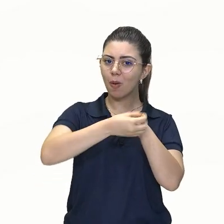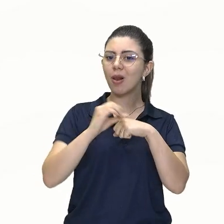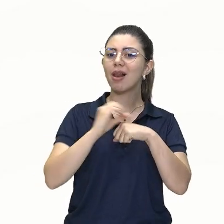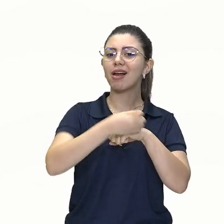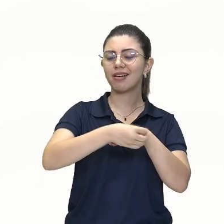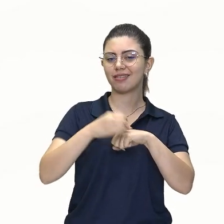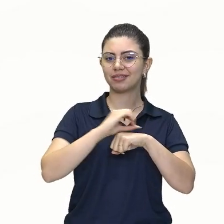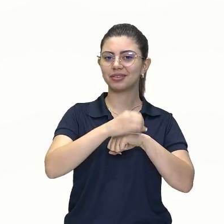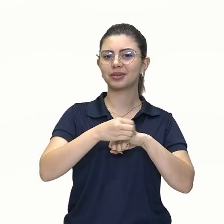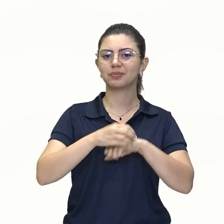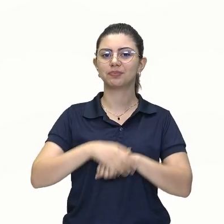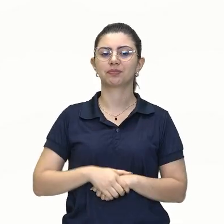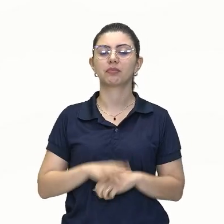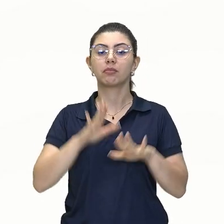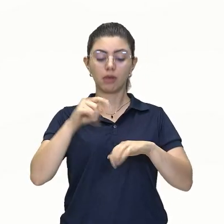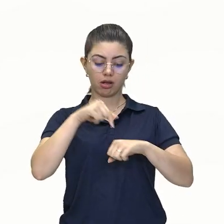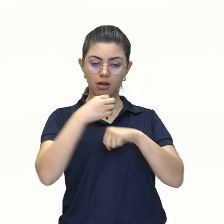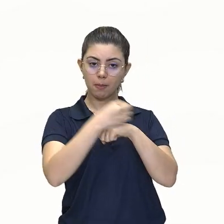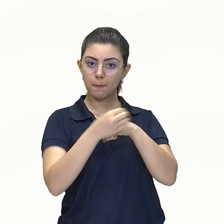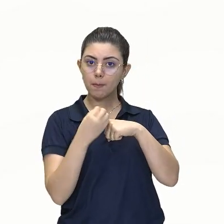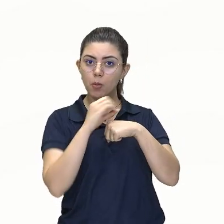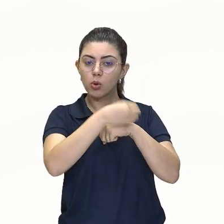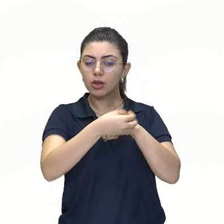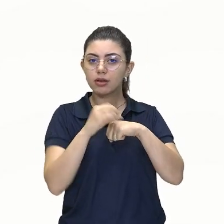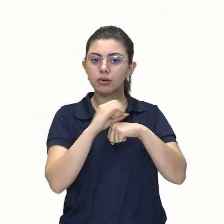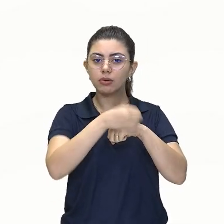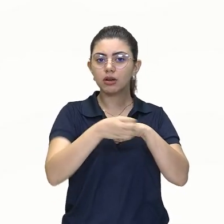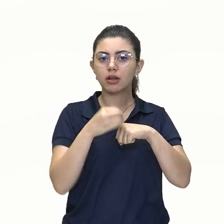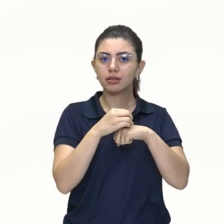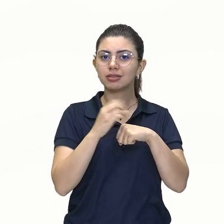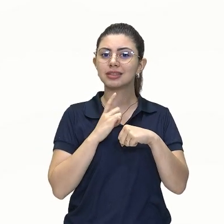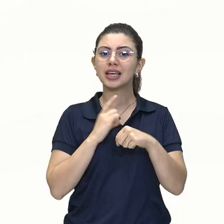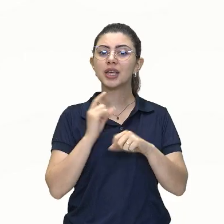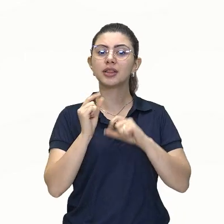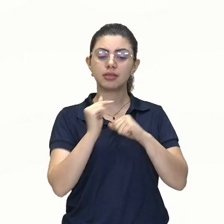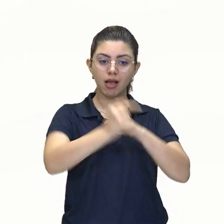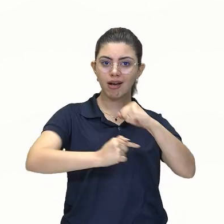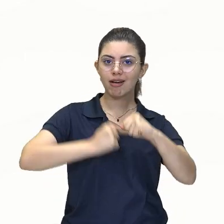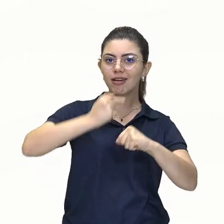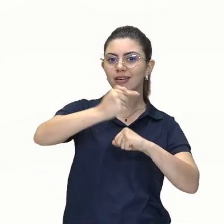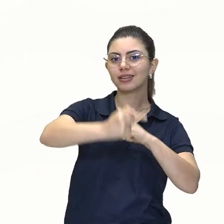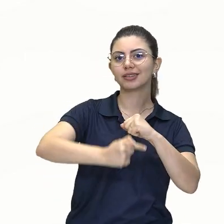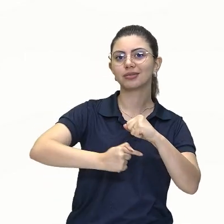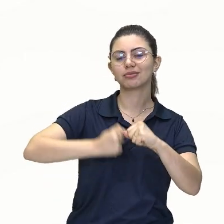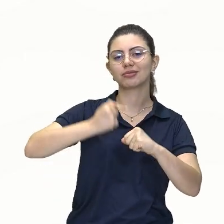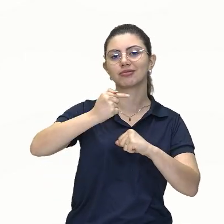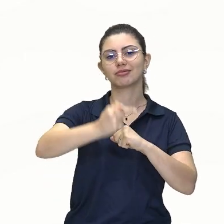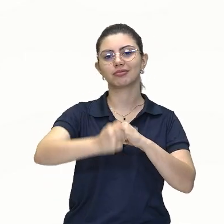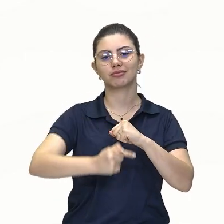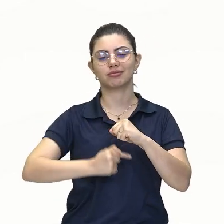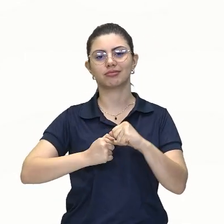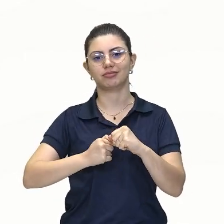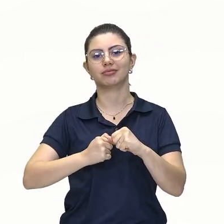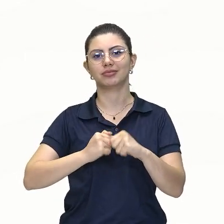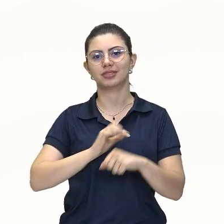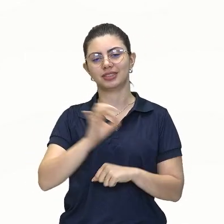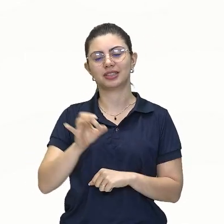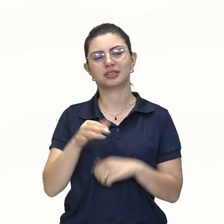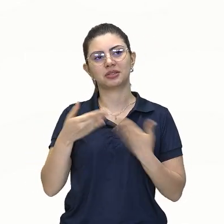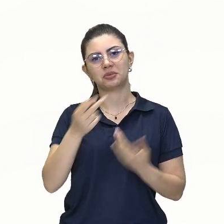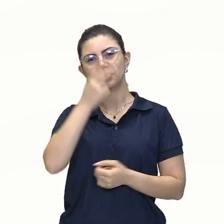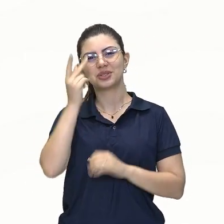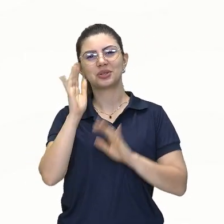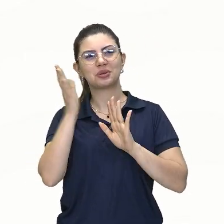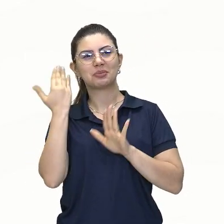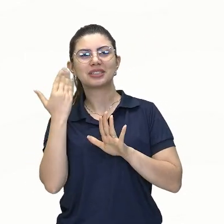certo? Já as moléculas são constituídas por átomos, né? O homem já se fez essa pergunta, né? Qual é